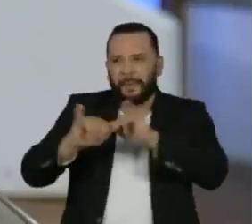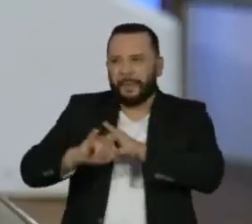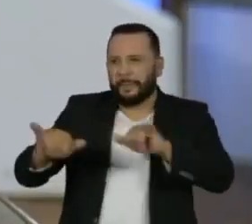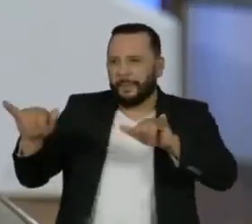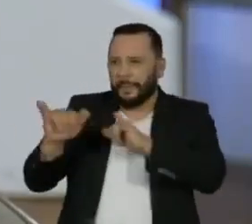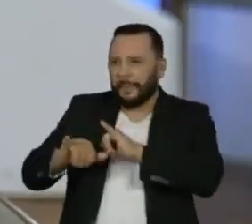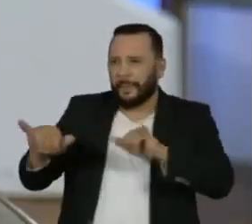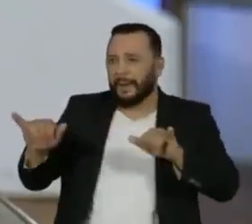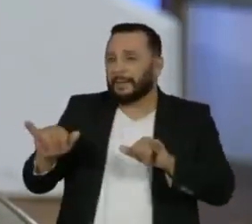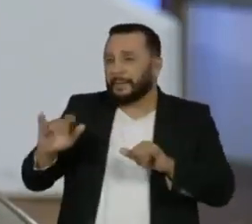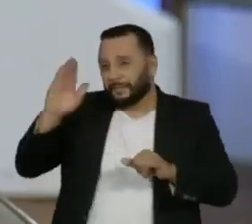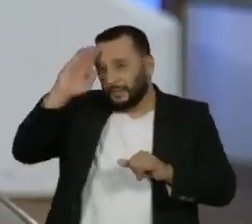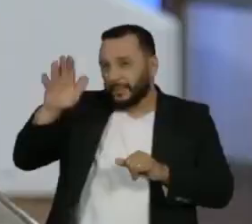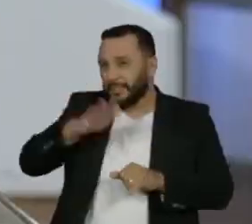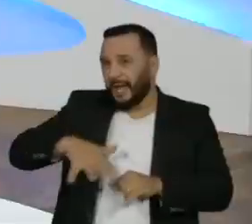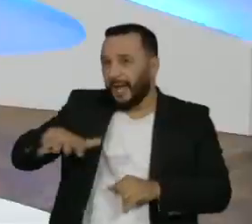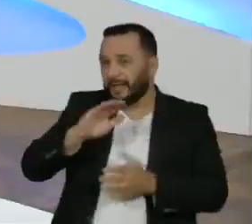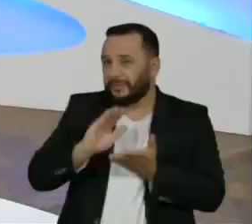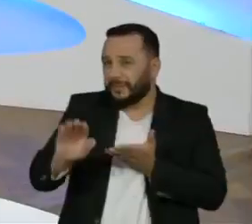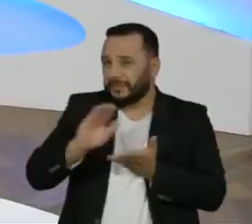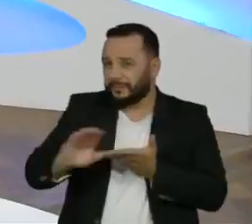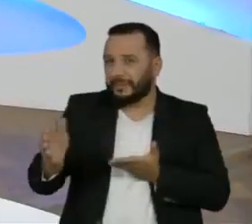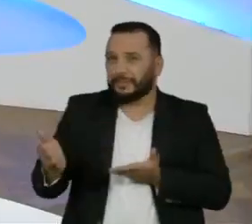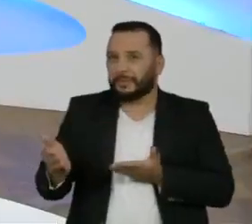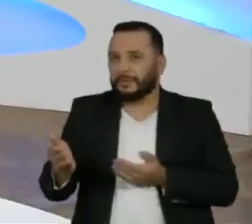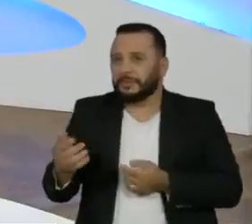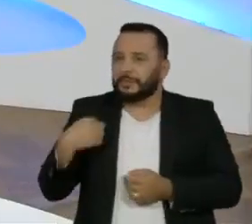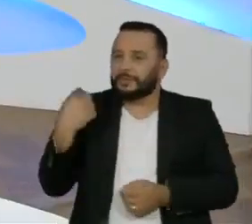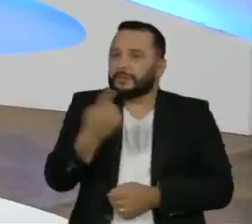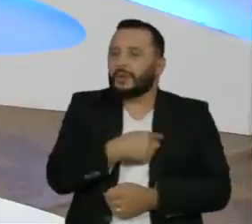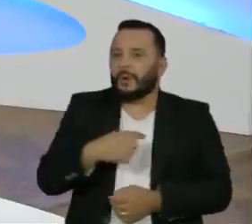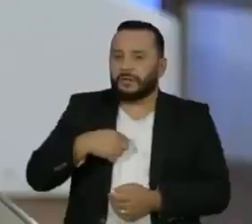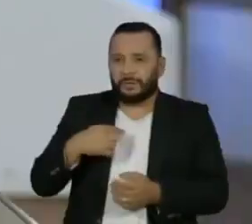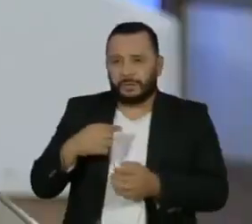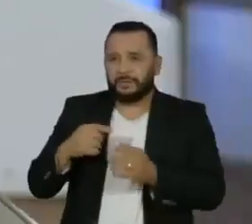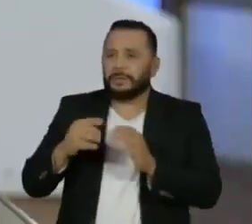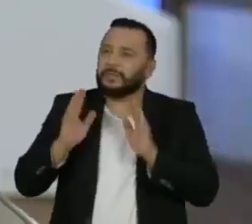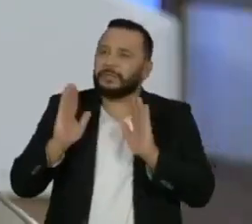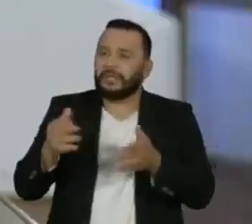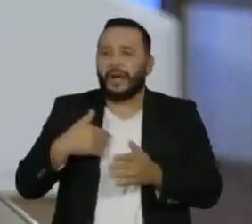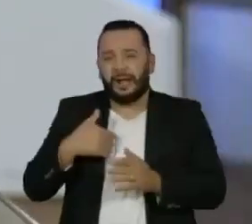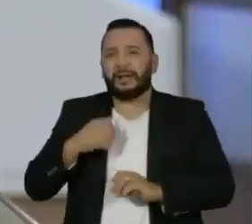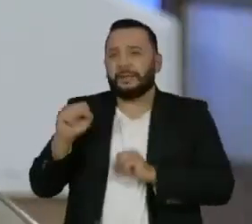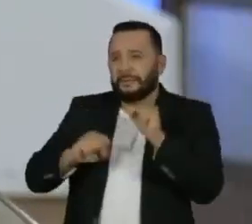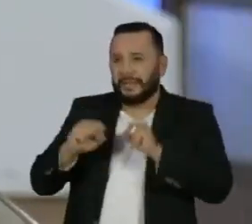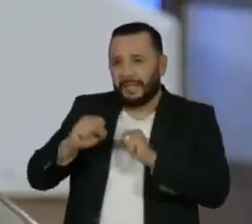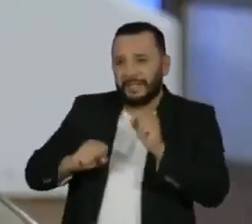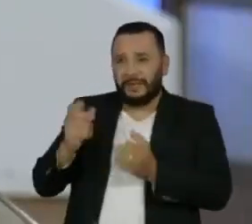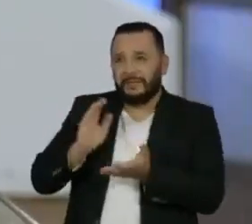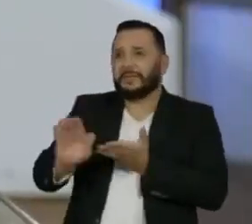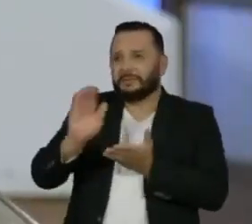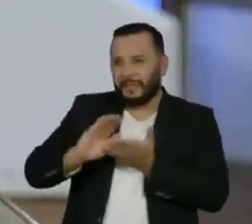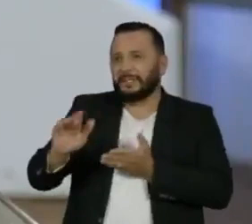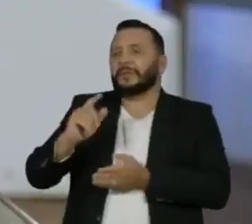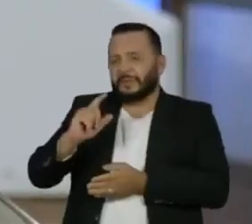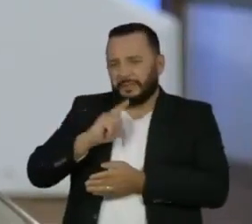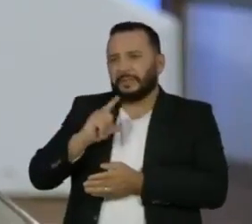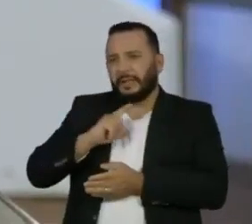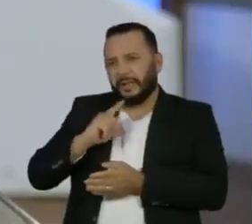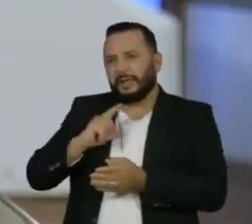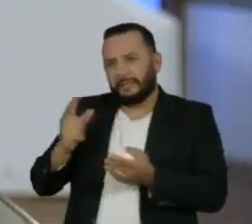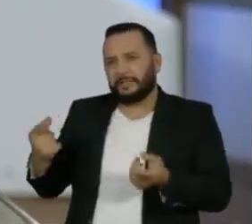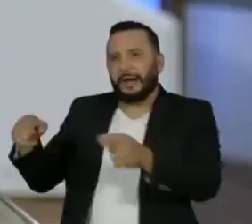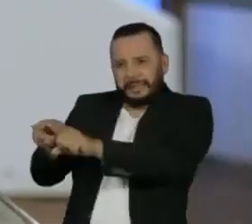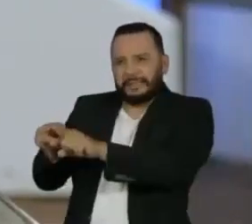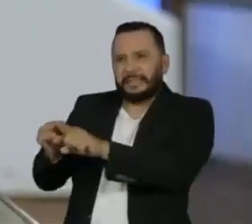conteúdo, inclusive na área de investimento, até antes da gente pensar na aquisição da Isinvest. E a Isinvest também tem um braço de conteúdo, que é o Invest News, também bastante